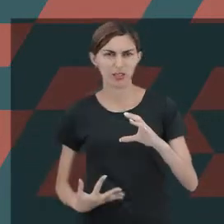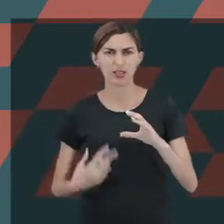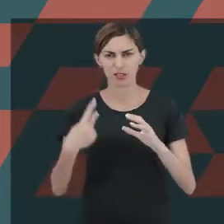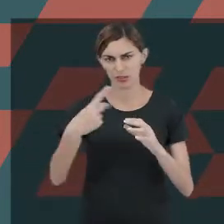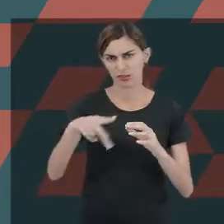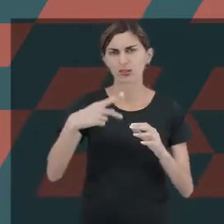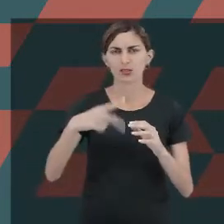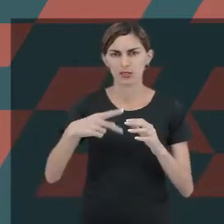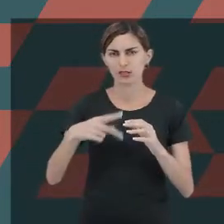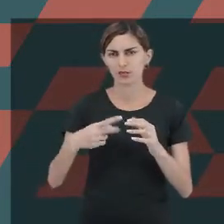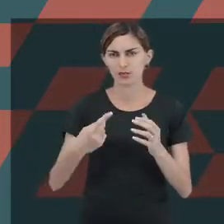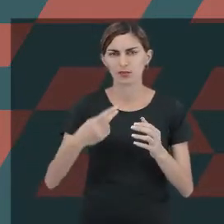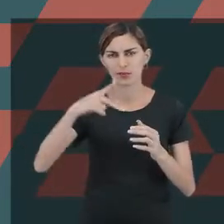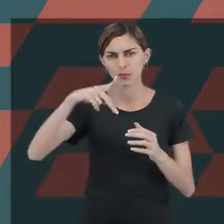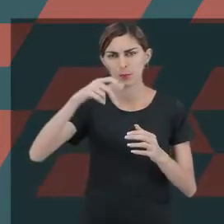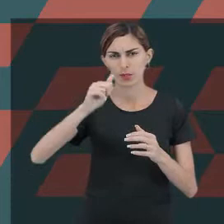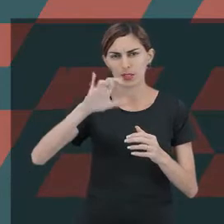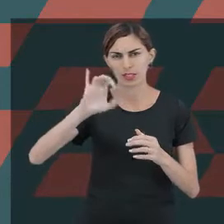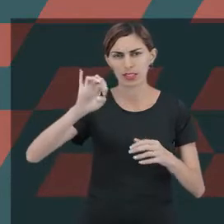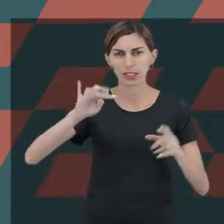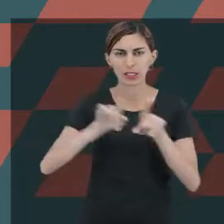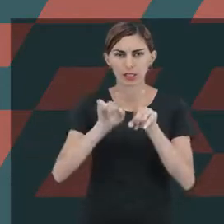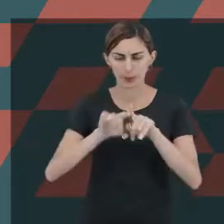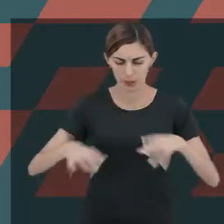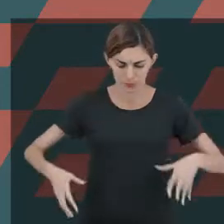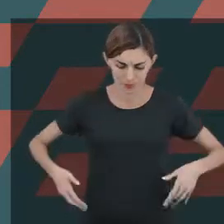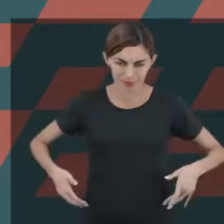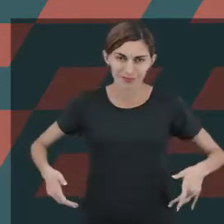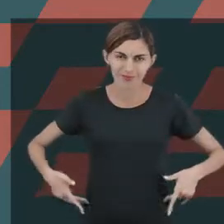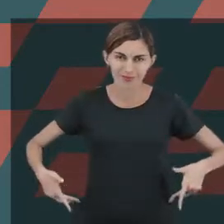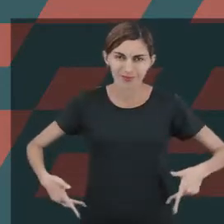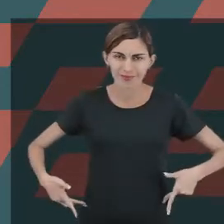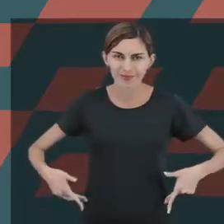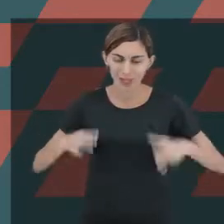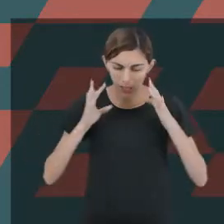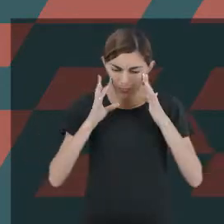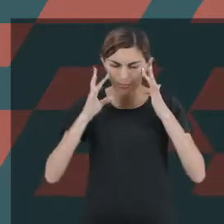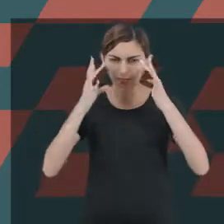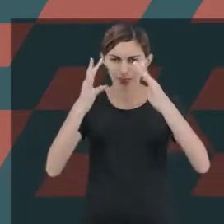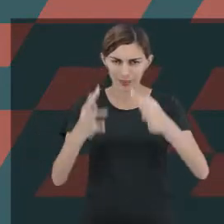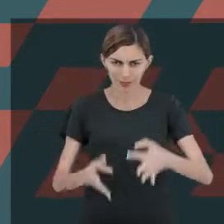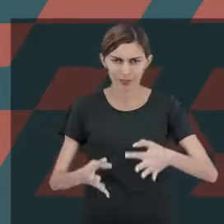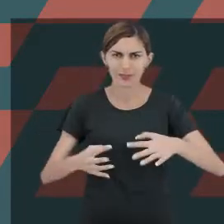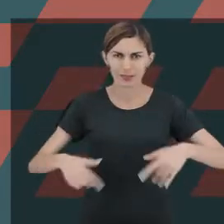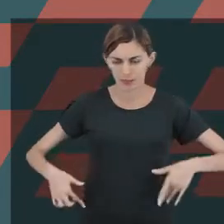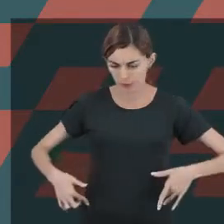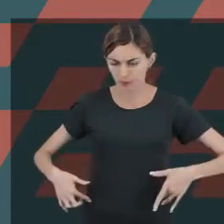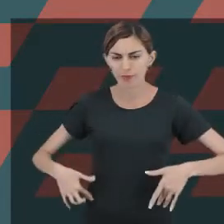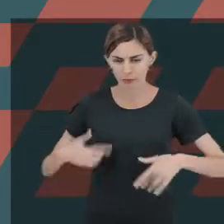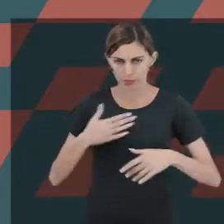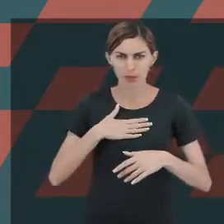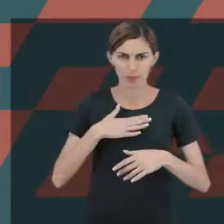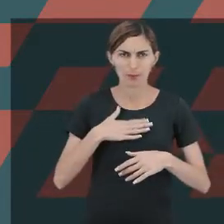é a presença de luxação do quadril, que é uma das coisas que a gente tem que prestar atenção, que pelo menos todos os meus pacientes